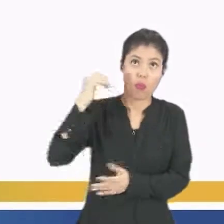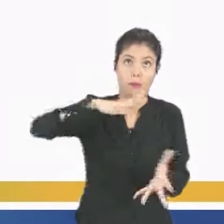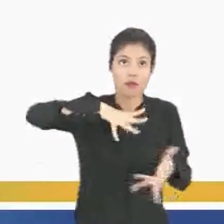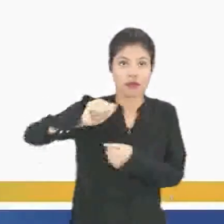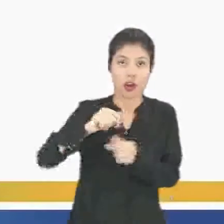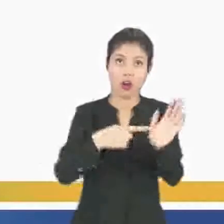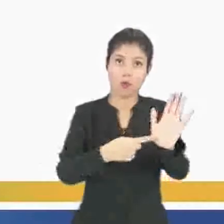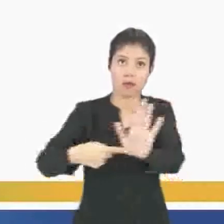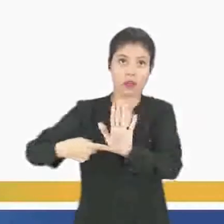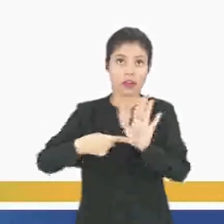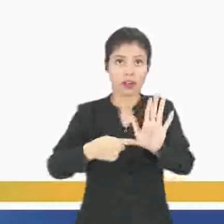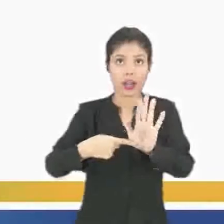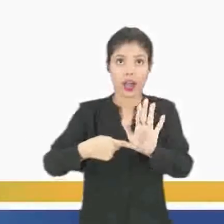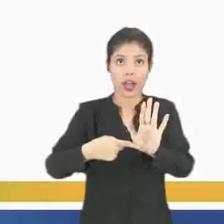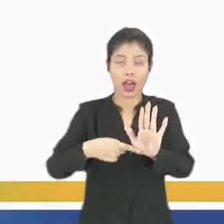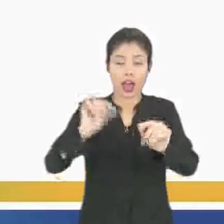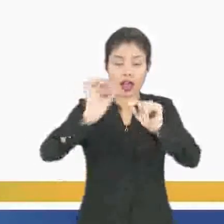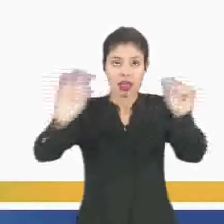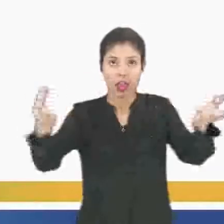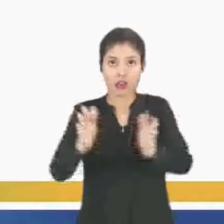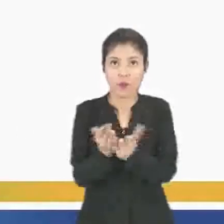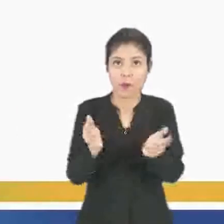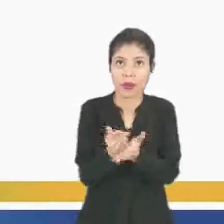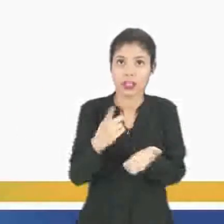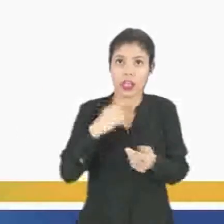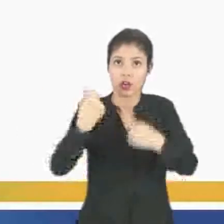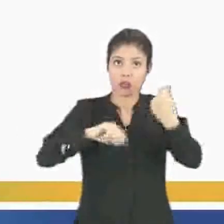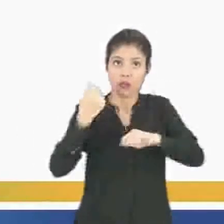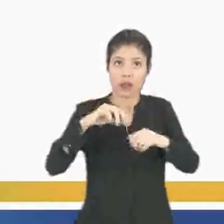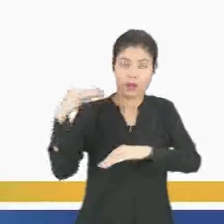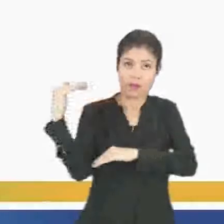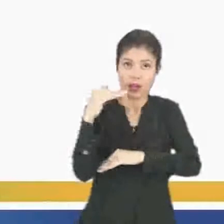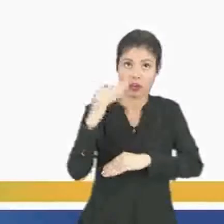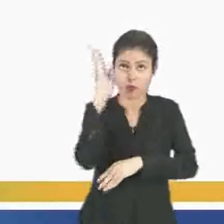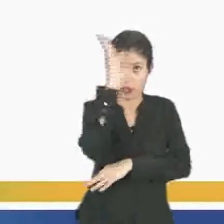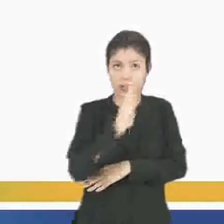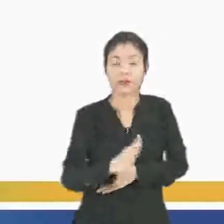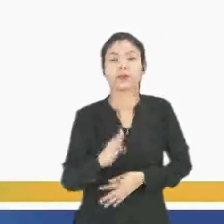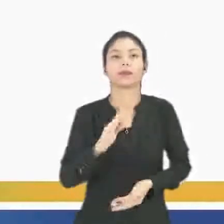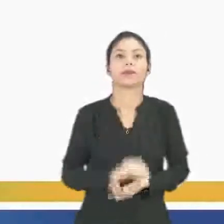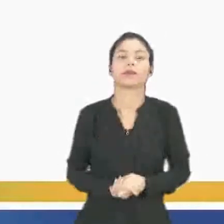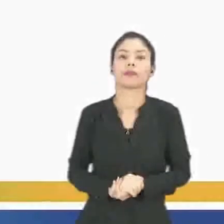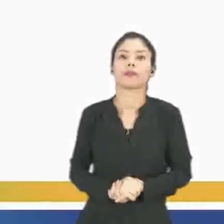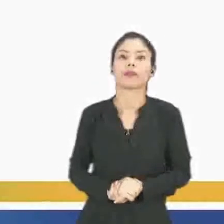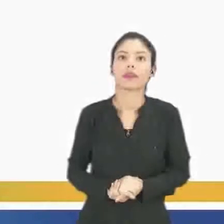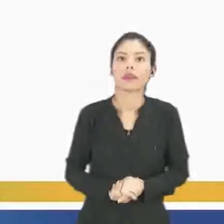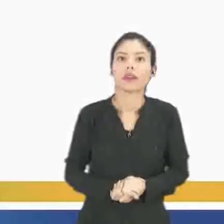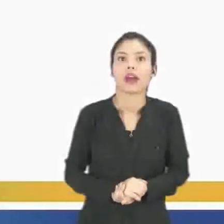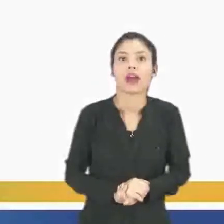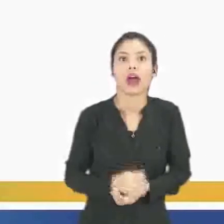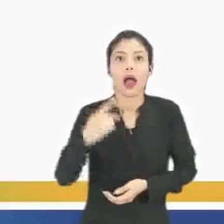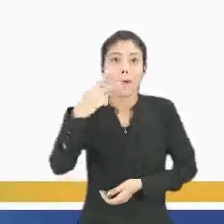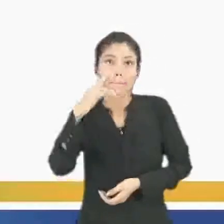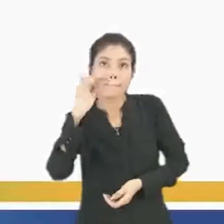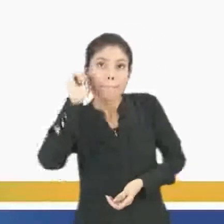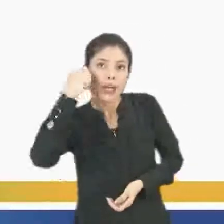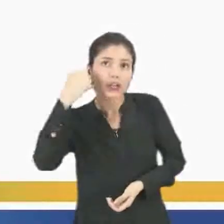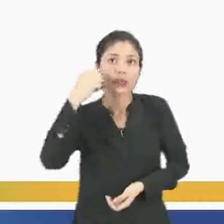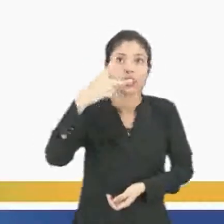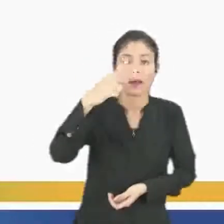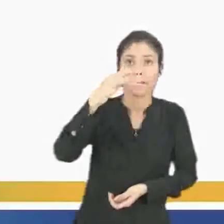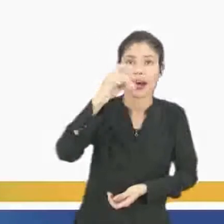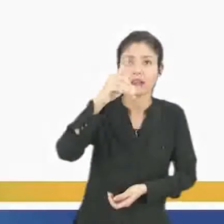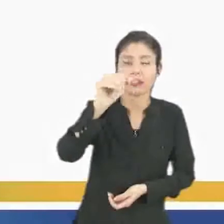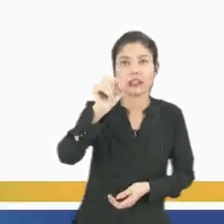para indicar a linha de pobreza em economias médias como a brasileira. Entre pretos e pardos, o percentual